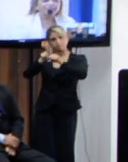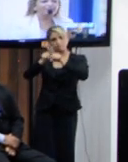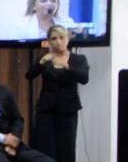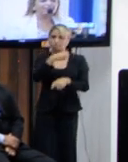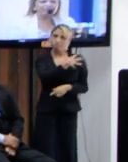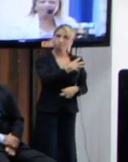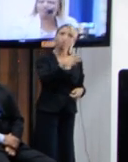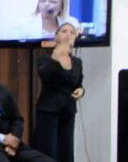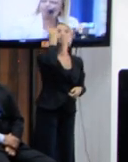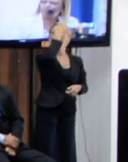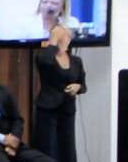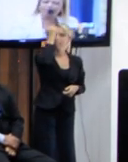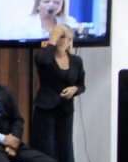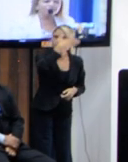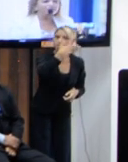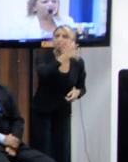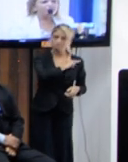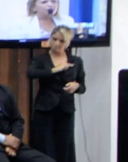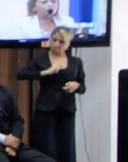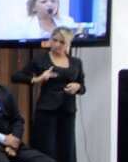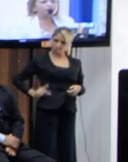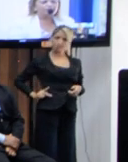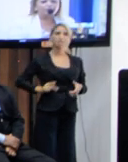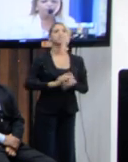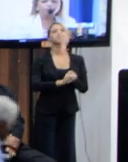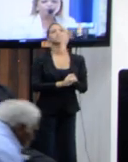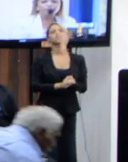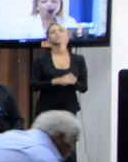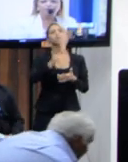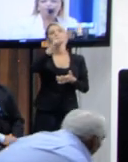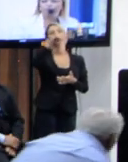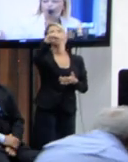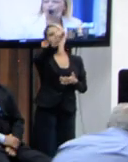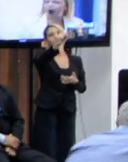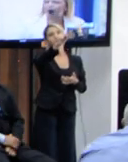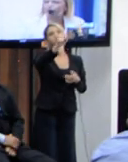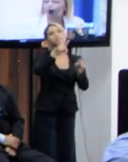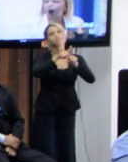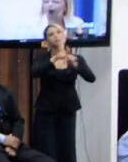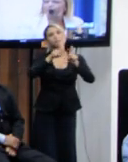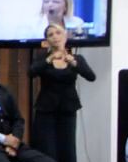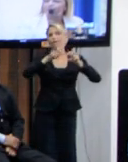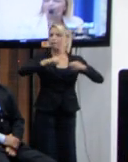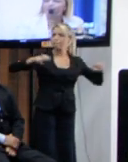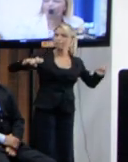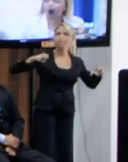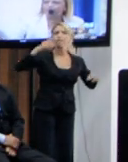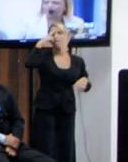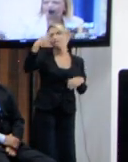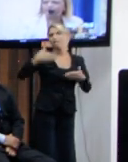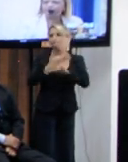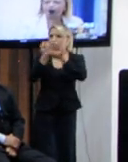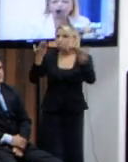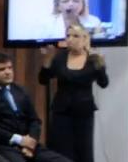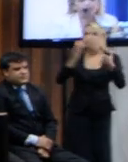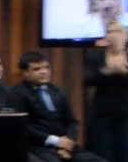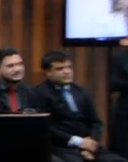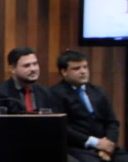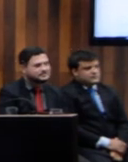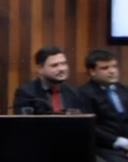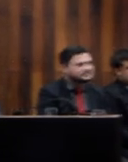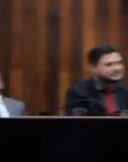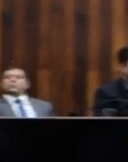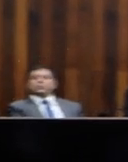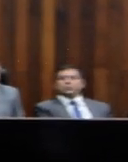presidente eleito e, de fato, Luiz Geraldo. Quero cumprimentar toda a mesa, Vossa Excelência, doutor